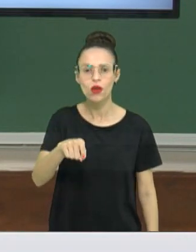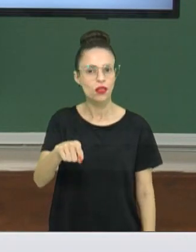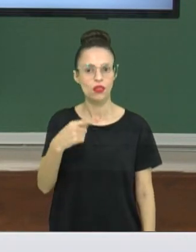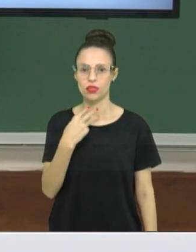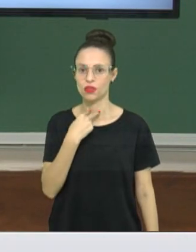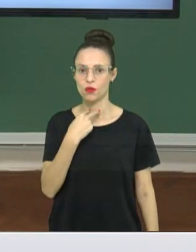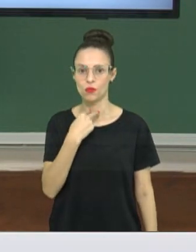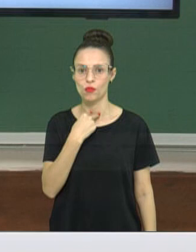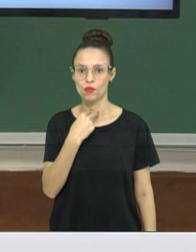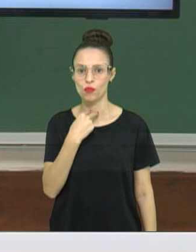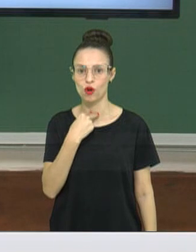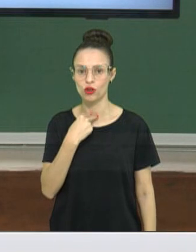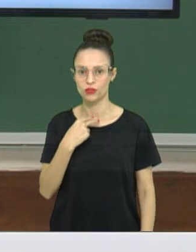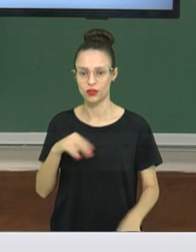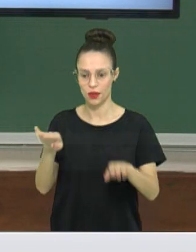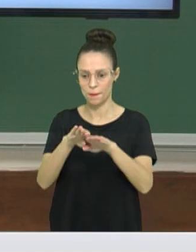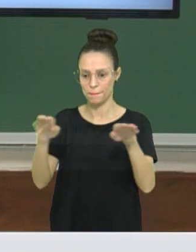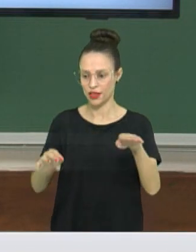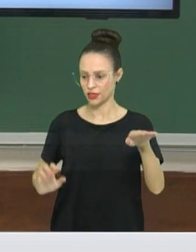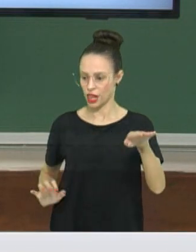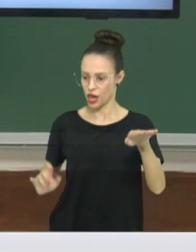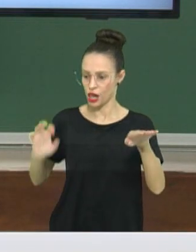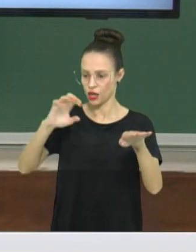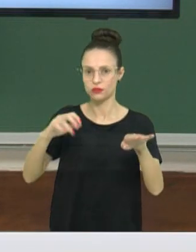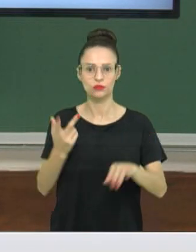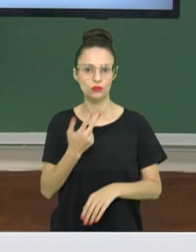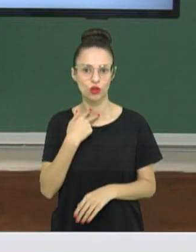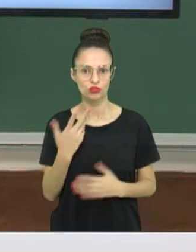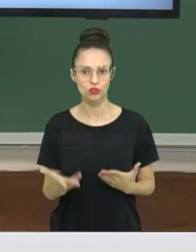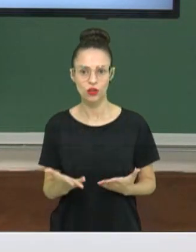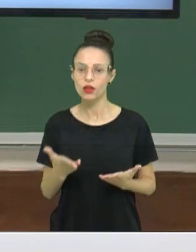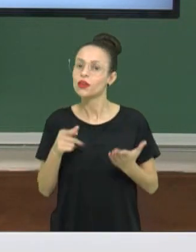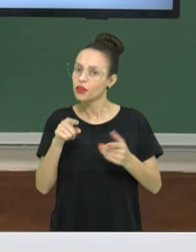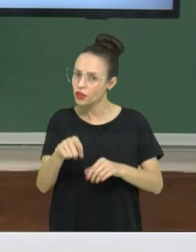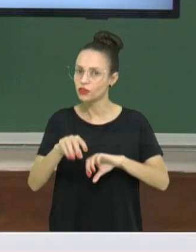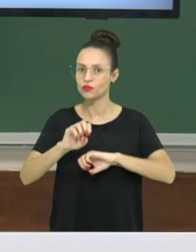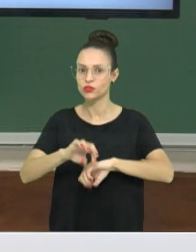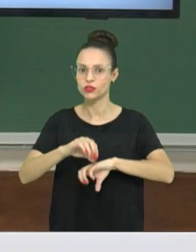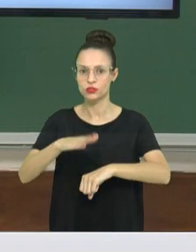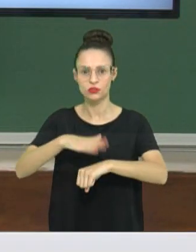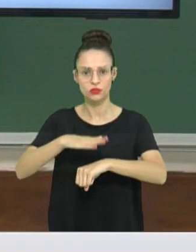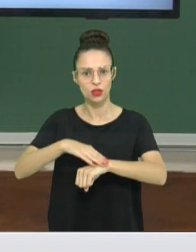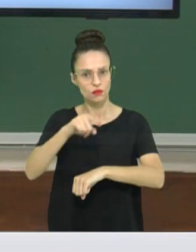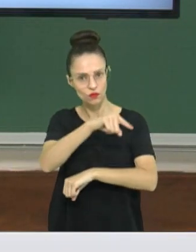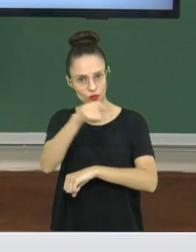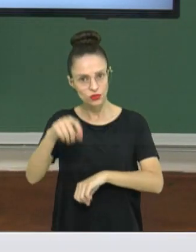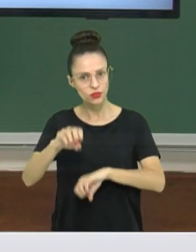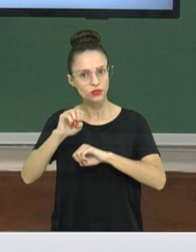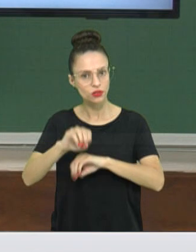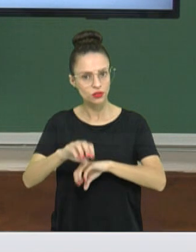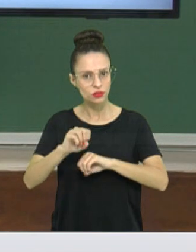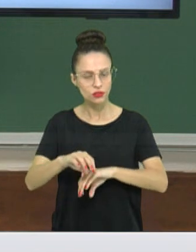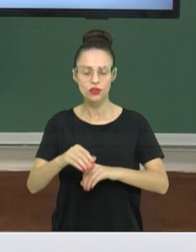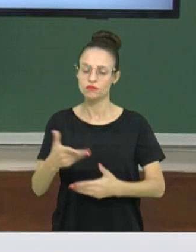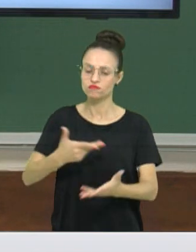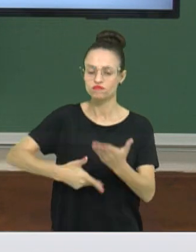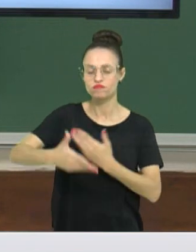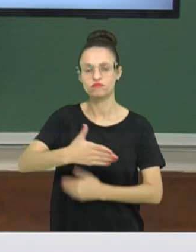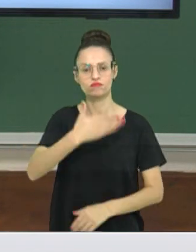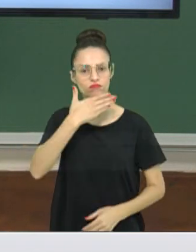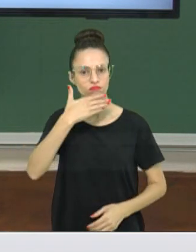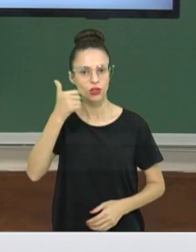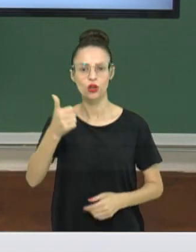não pode subir na mesa da comida. Tá? Isso você tem que ensinar. Você ensinando, você vai ter uma convivência